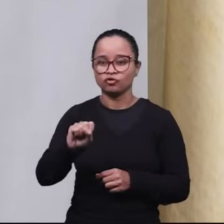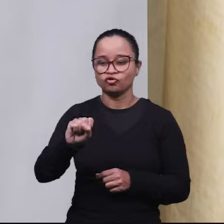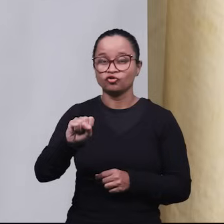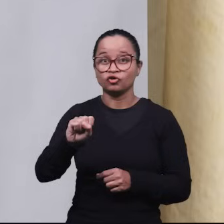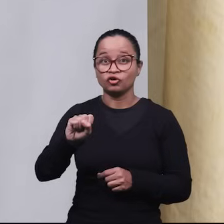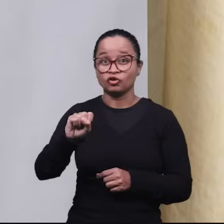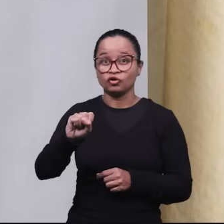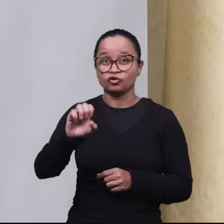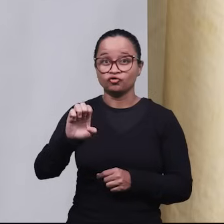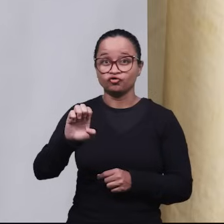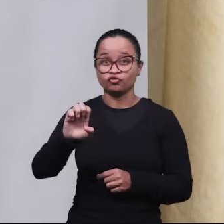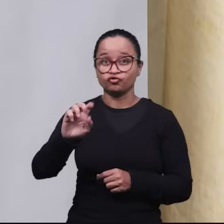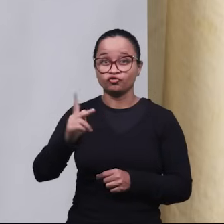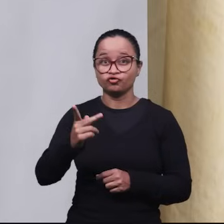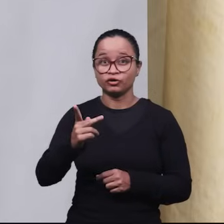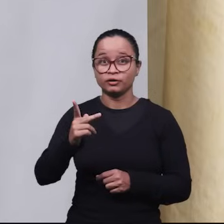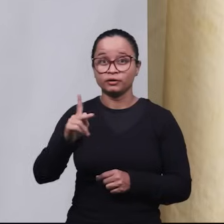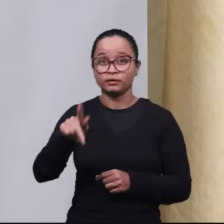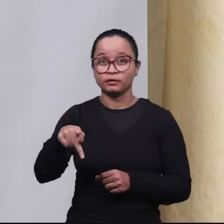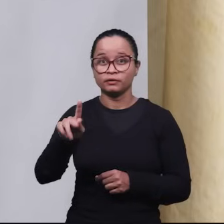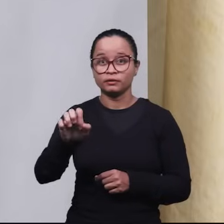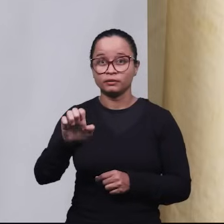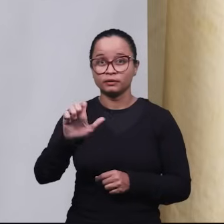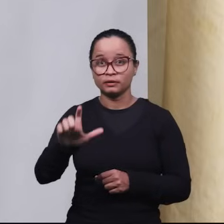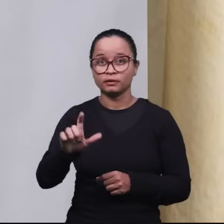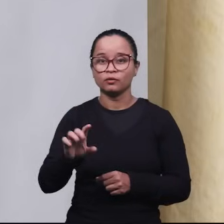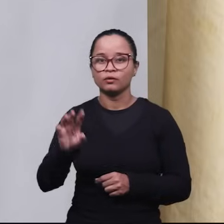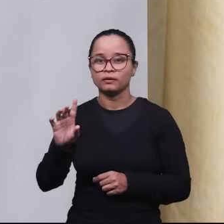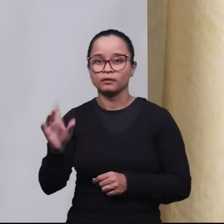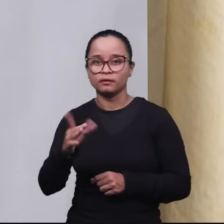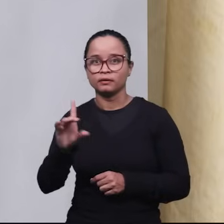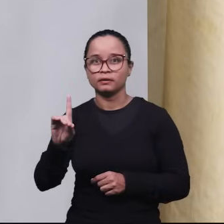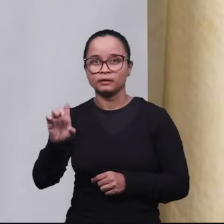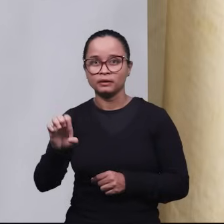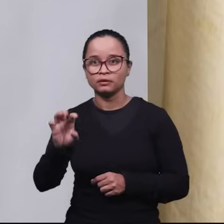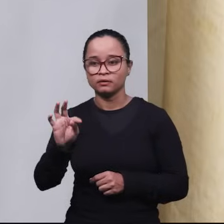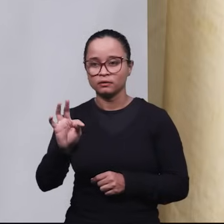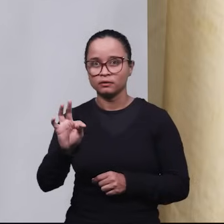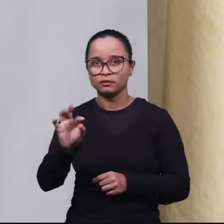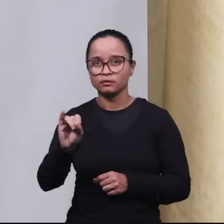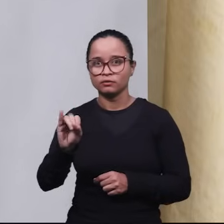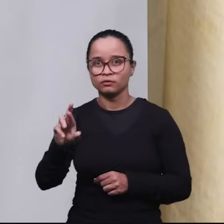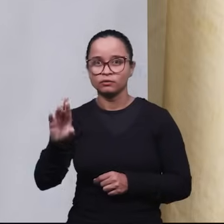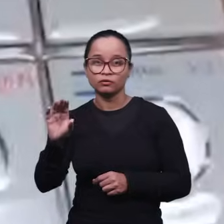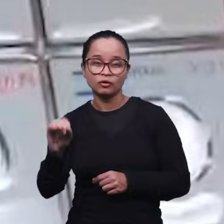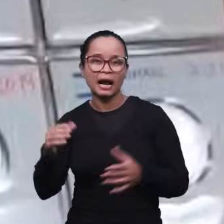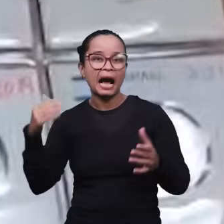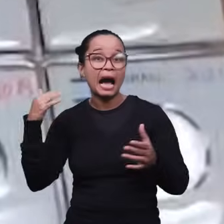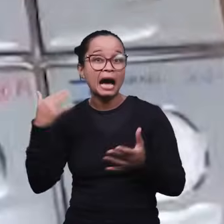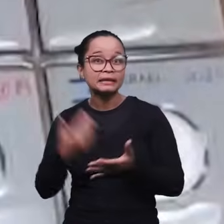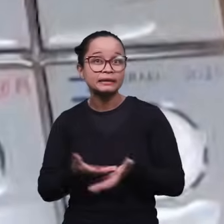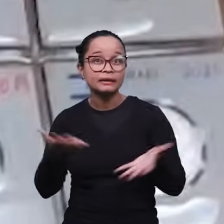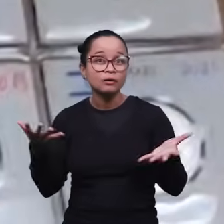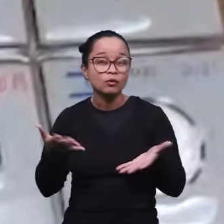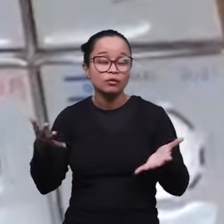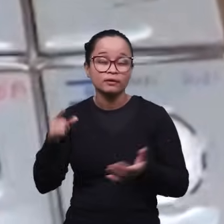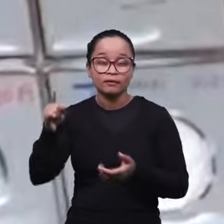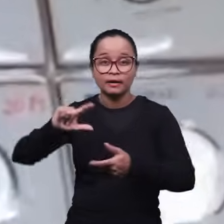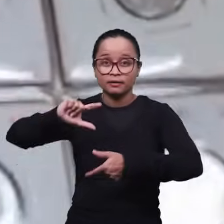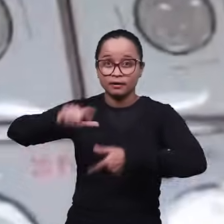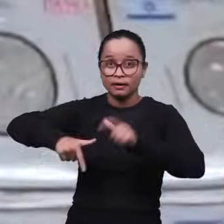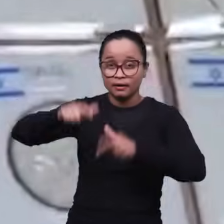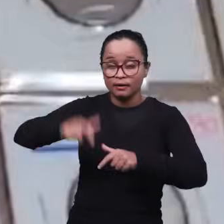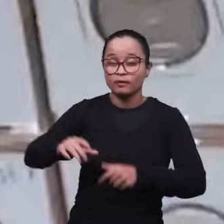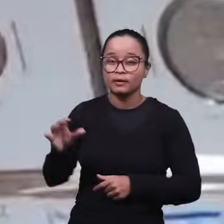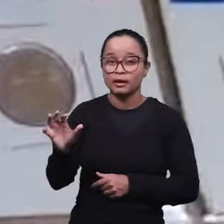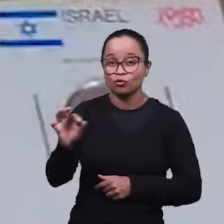chamado shekel, e até hoje o nome da moeda de Israel é shekel. Vai lá em Israel, nós